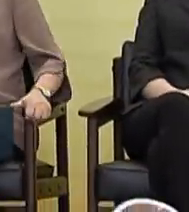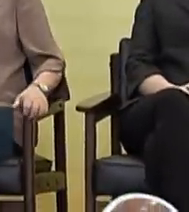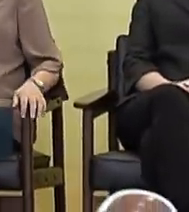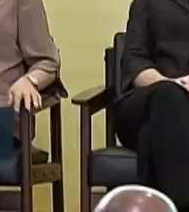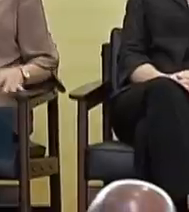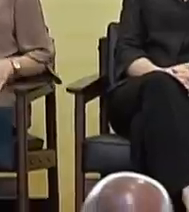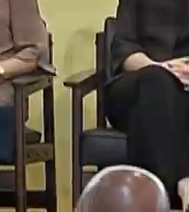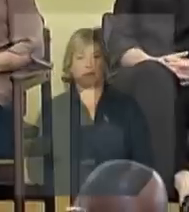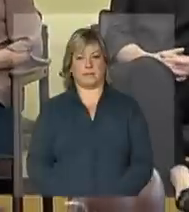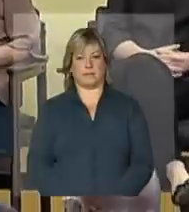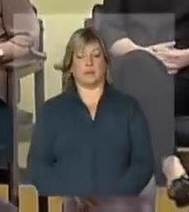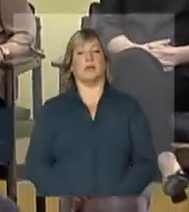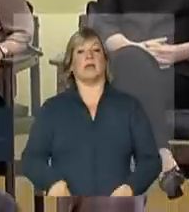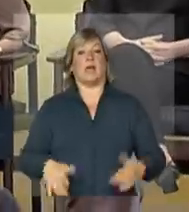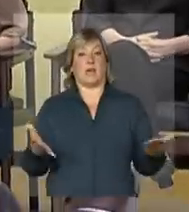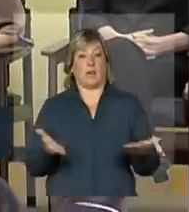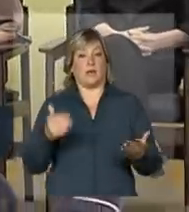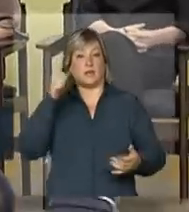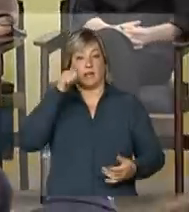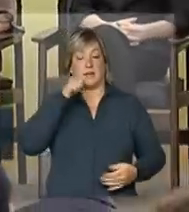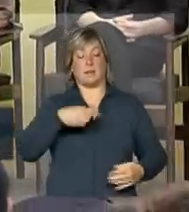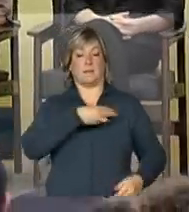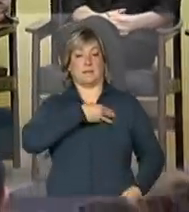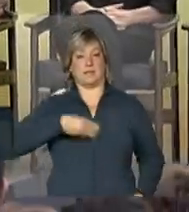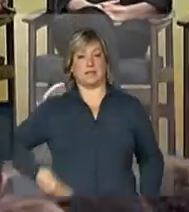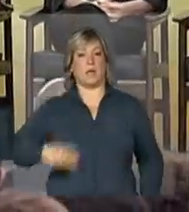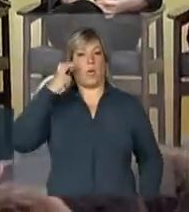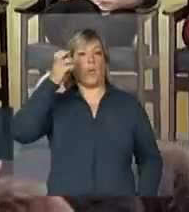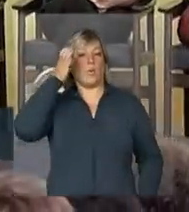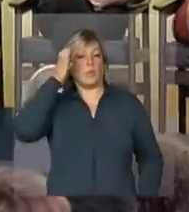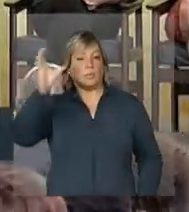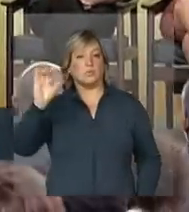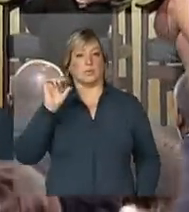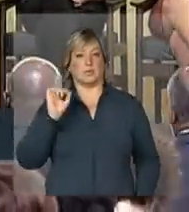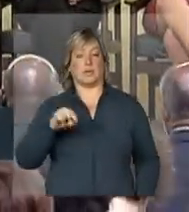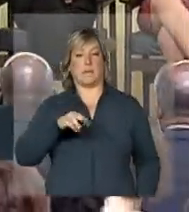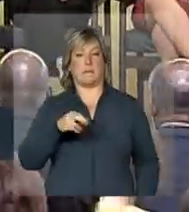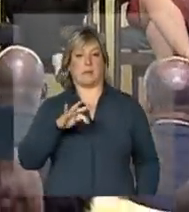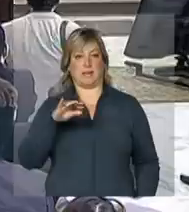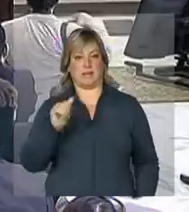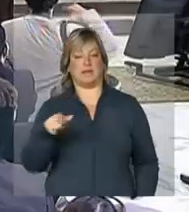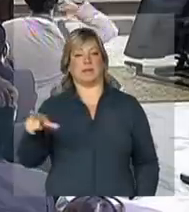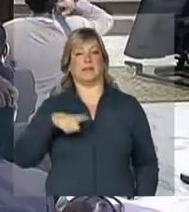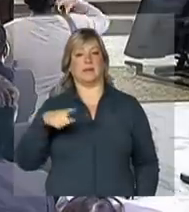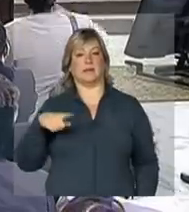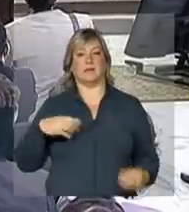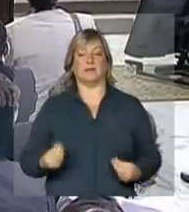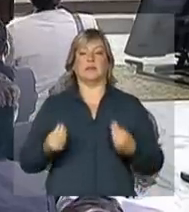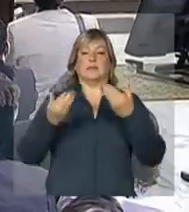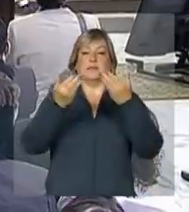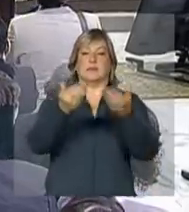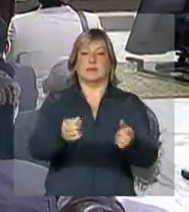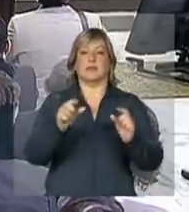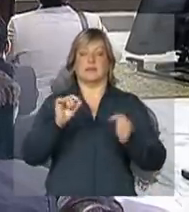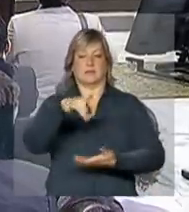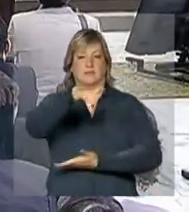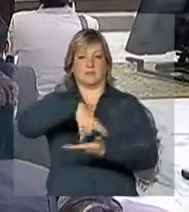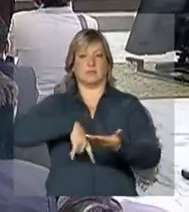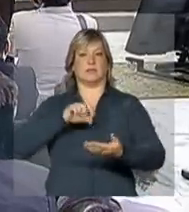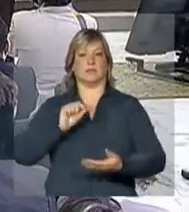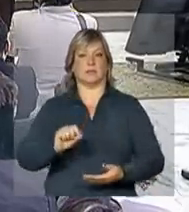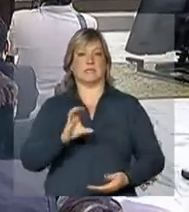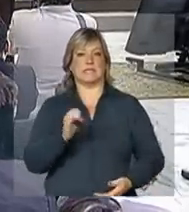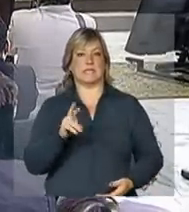nesse instante a ministra da cultura Marta Suplicy assina e entrega a certidões de reconhecimento de comunidade